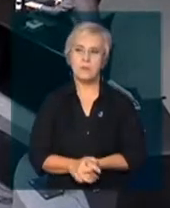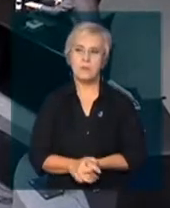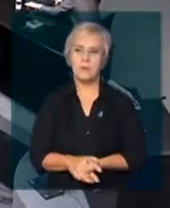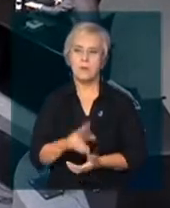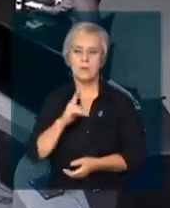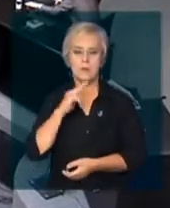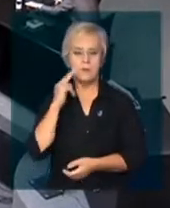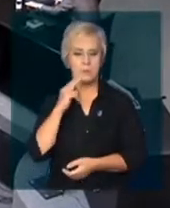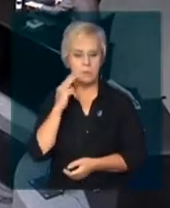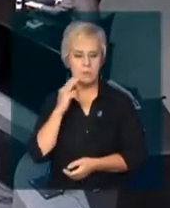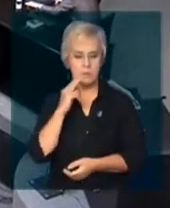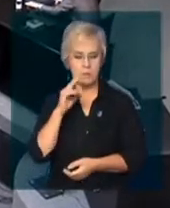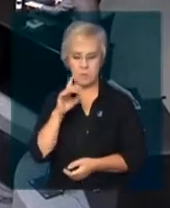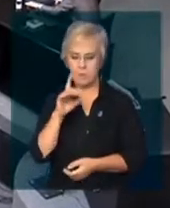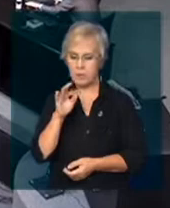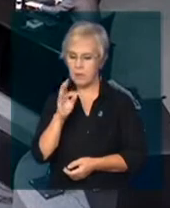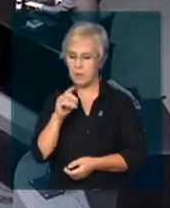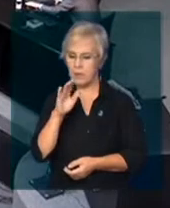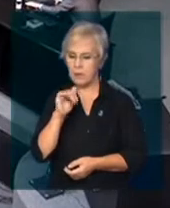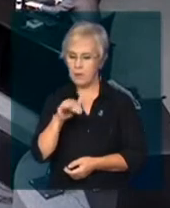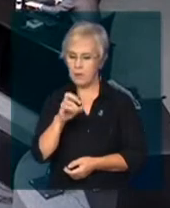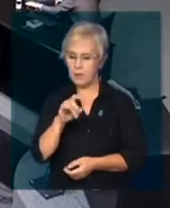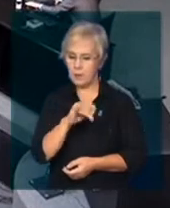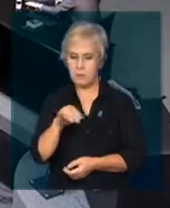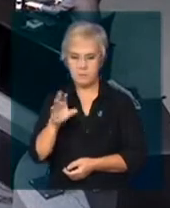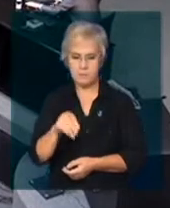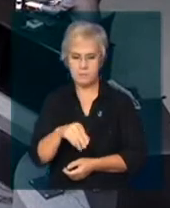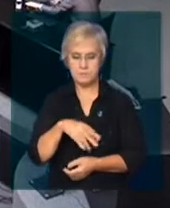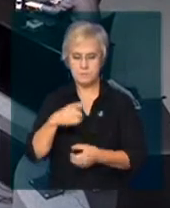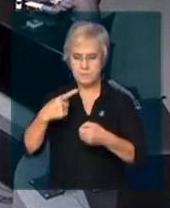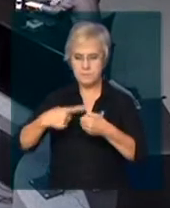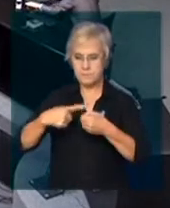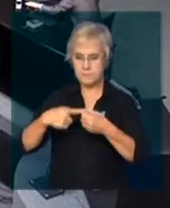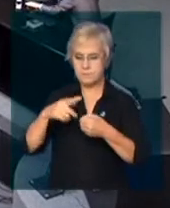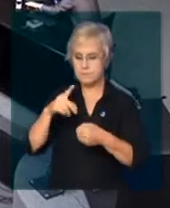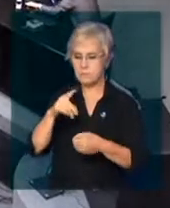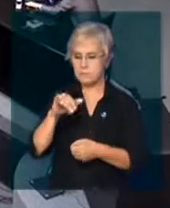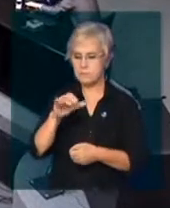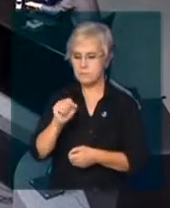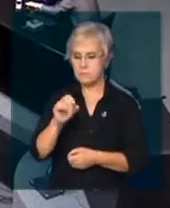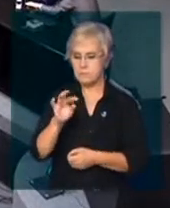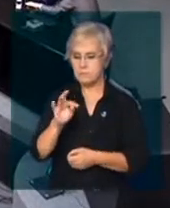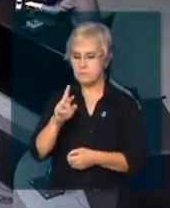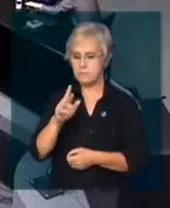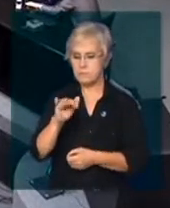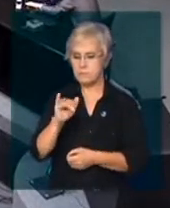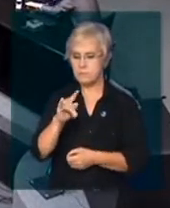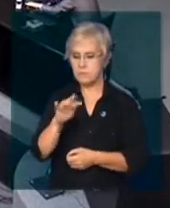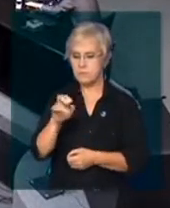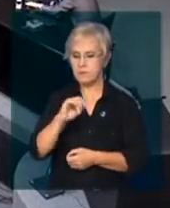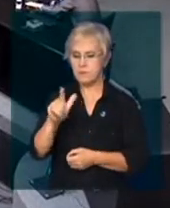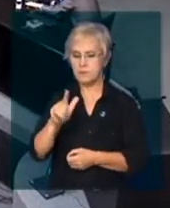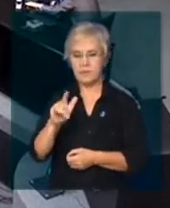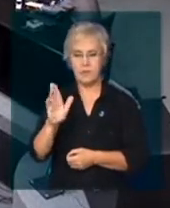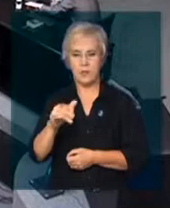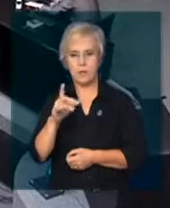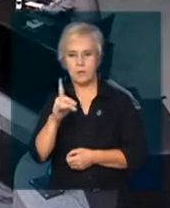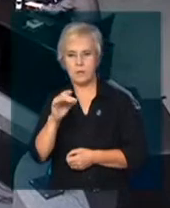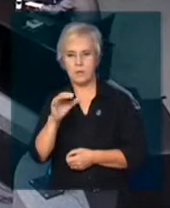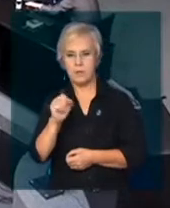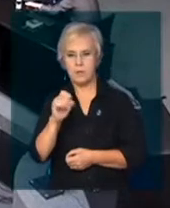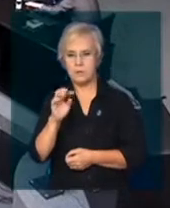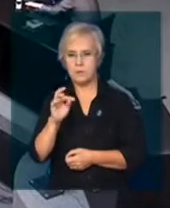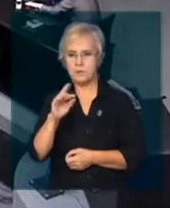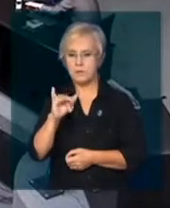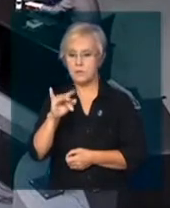Vereador Tunim de Souza, distrital ou distritão, qual o modelo mais provável a ser aprovado pelo Congresso para as eleições de